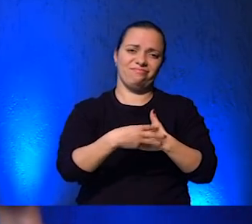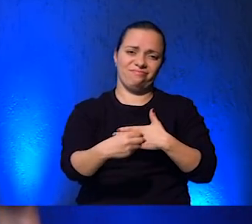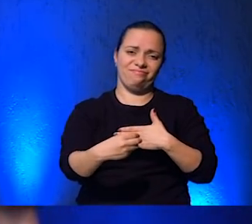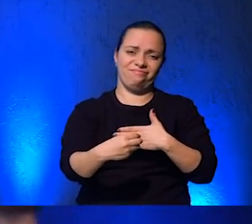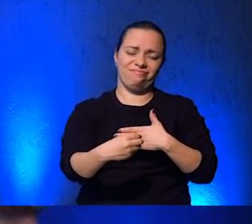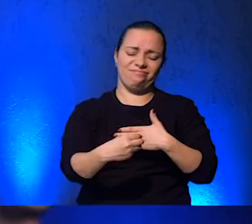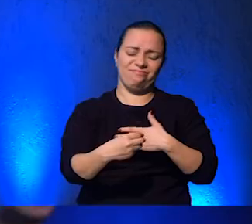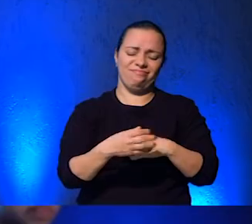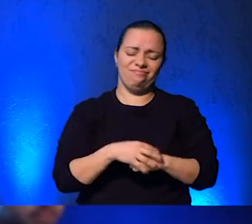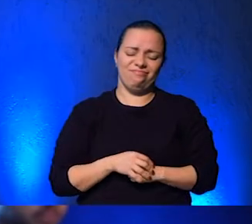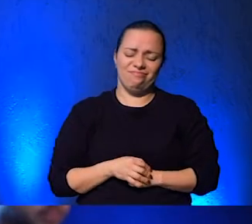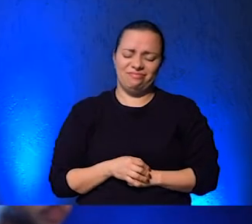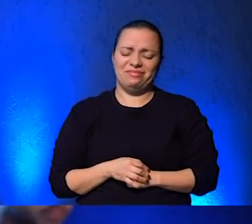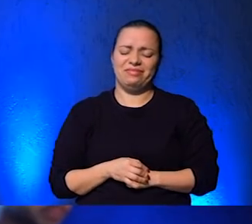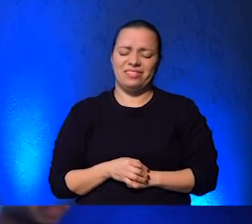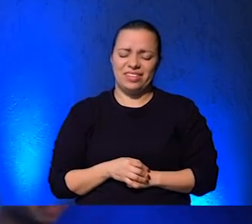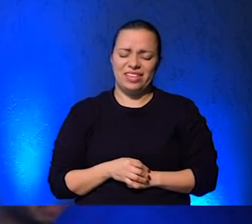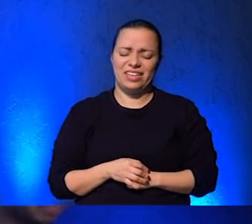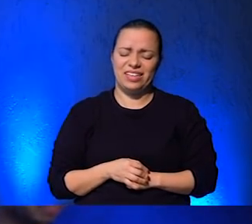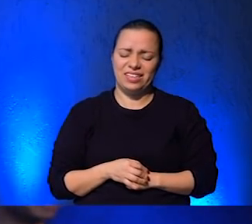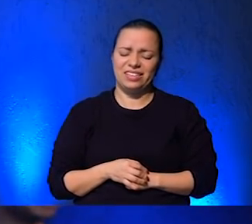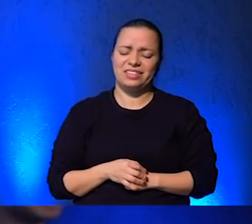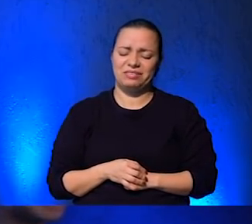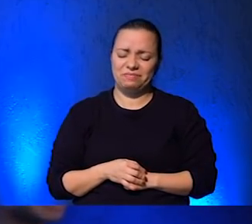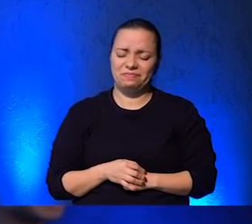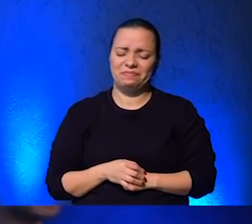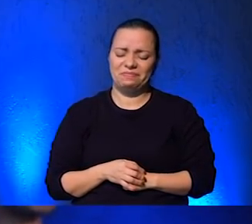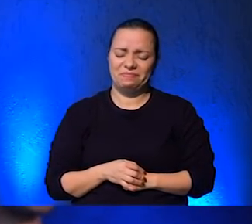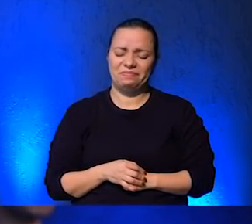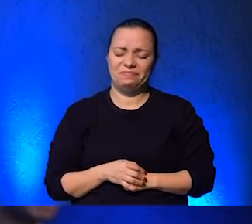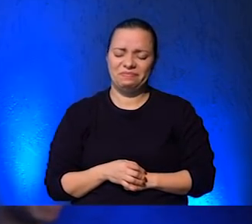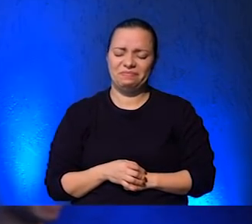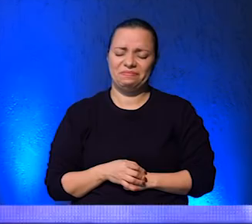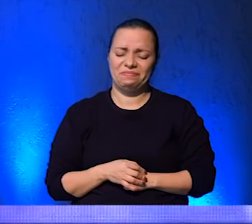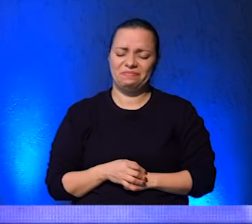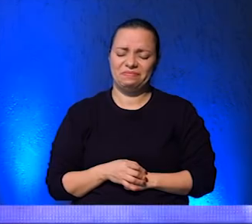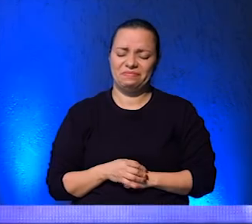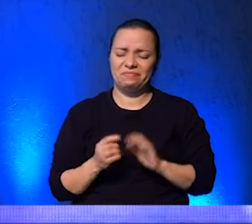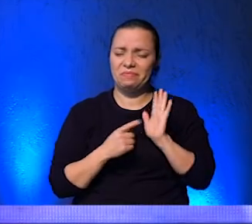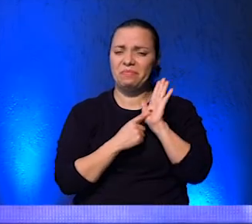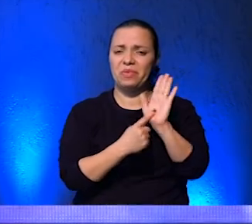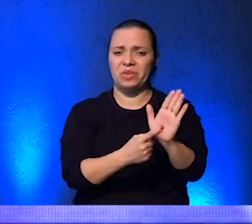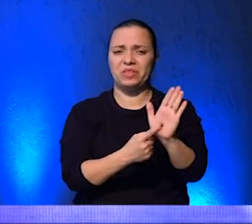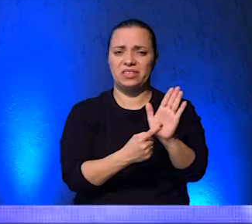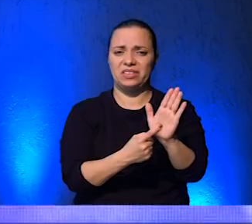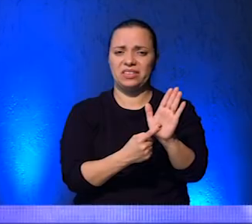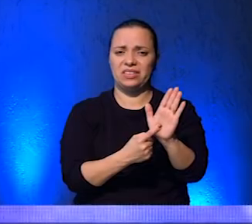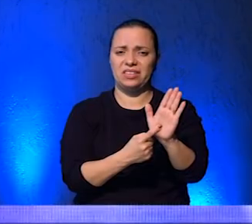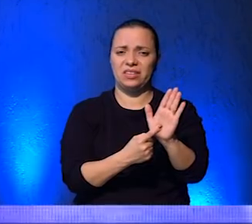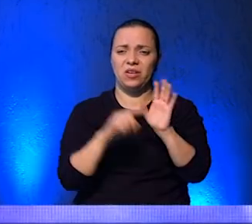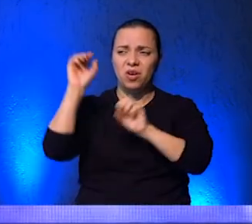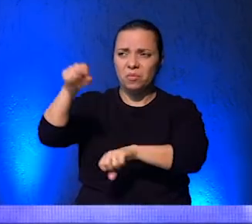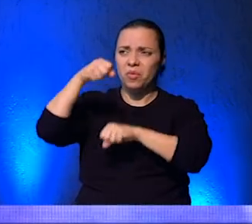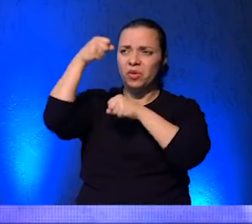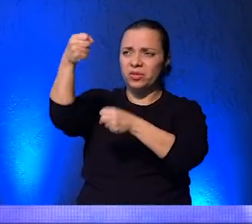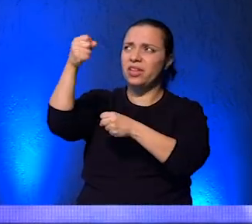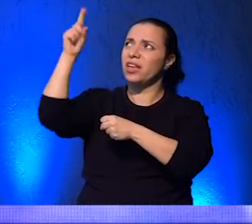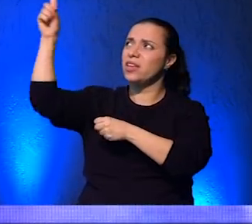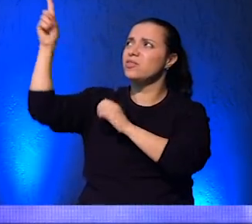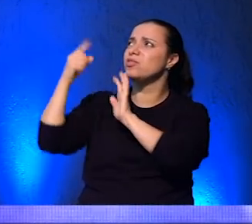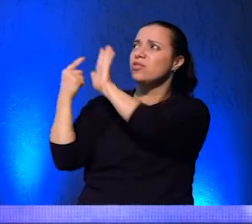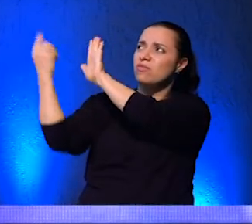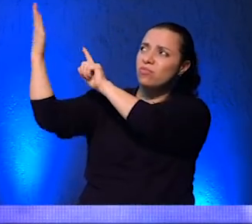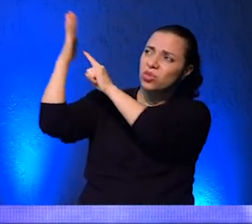poder que o senhor mostrou lá no início para aquele que crê para aquele que escolhe o teu caminho